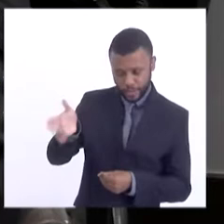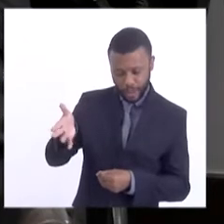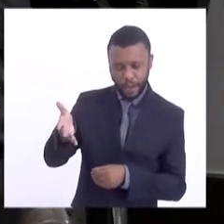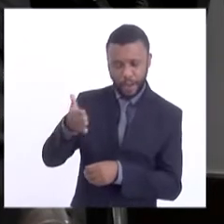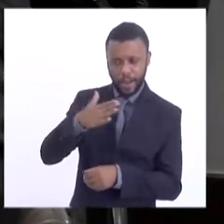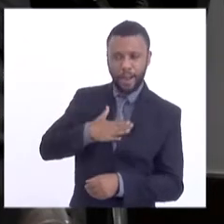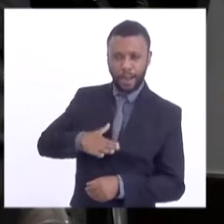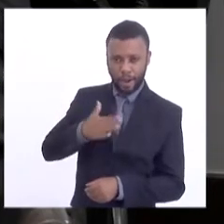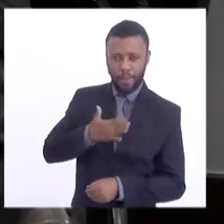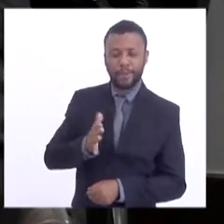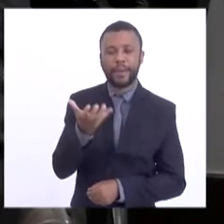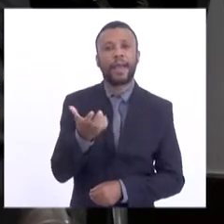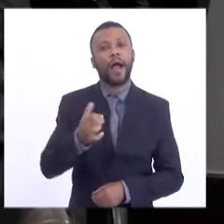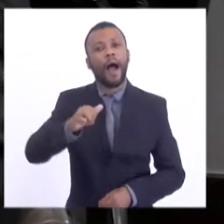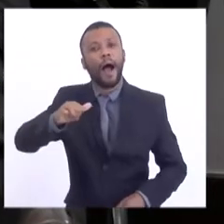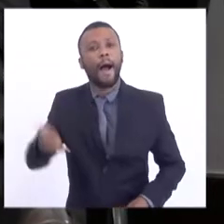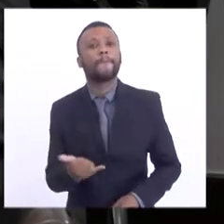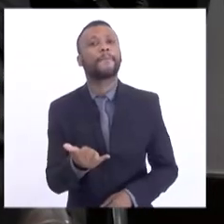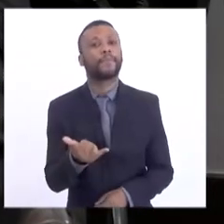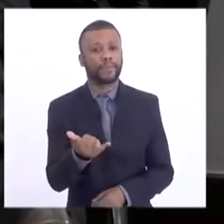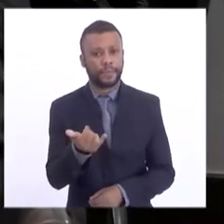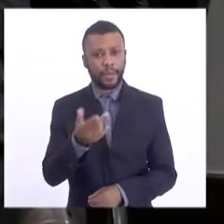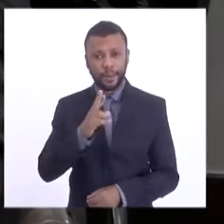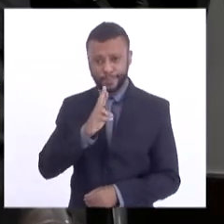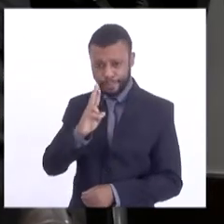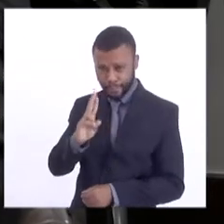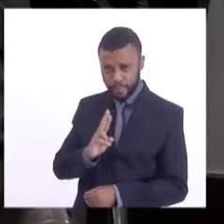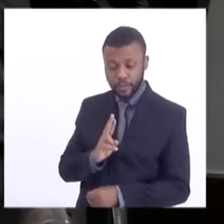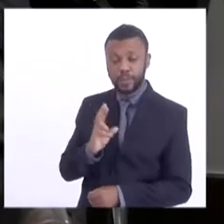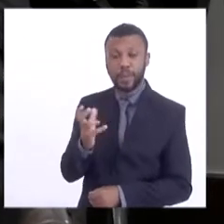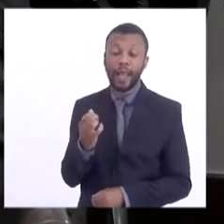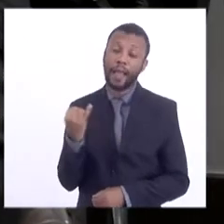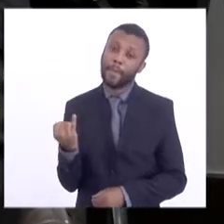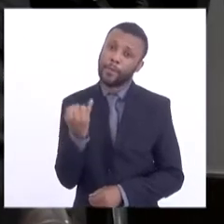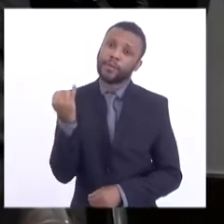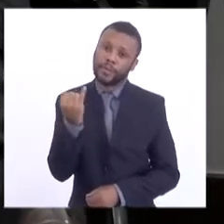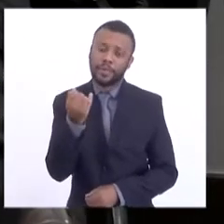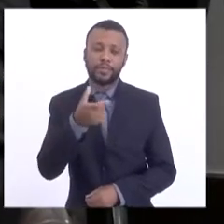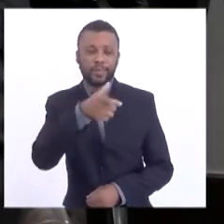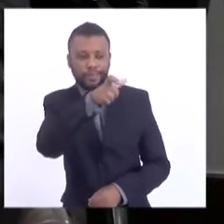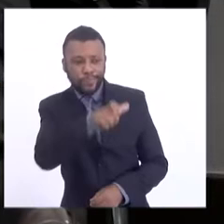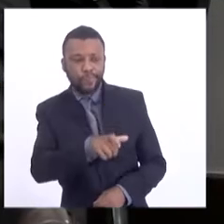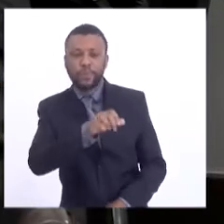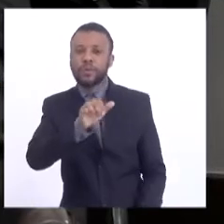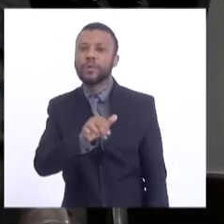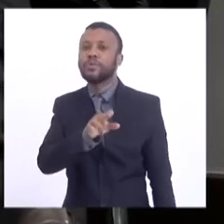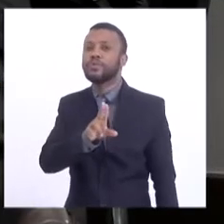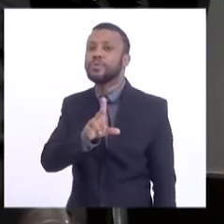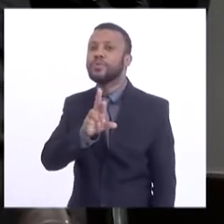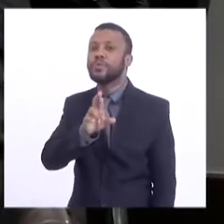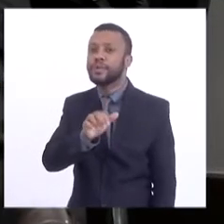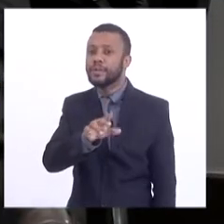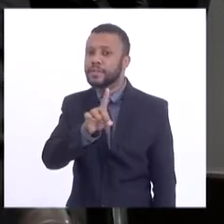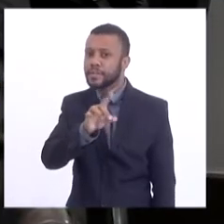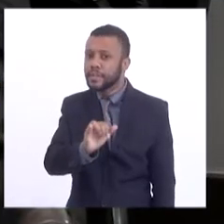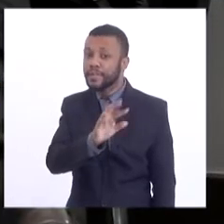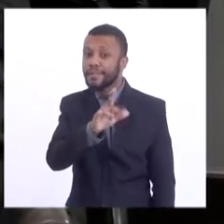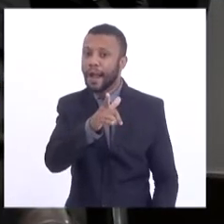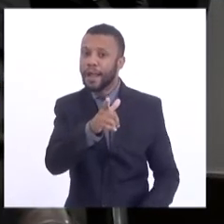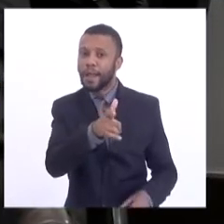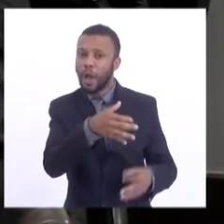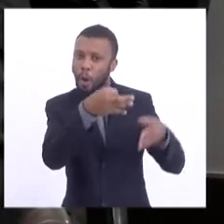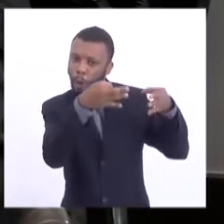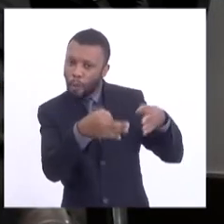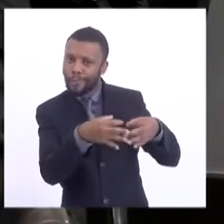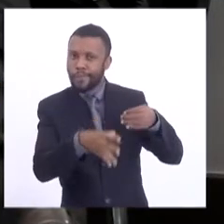eu gostaria de aproveitar o gancho que é importante eu acho que o Dr Jurandir vai vai ratificar o que eu vou dizer Cia